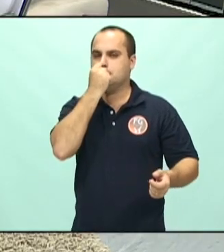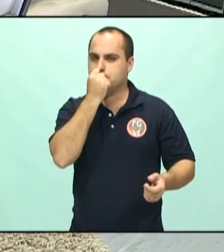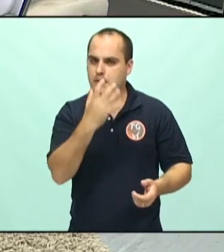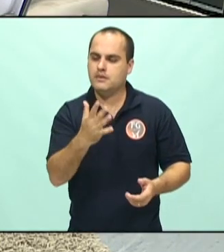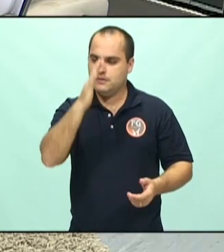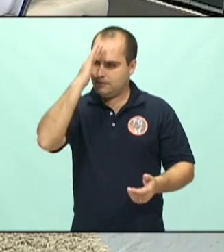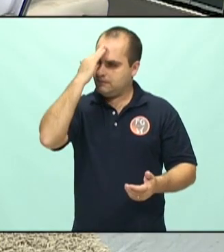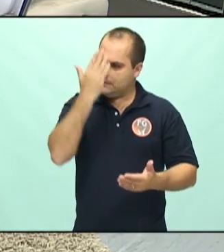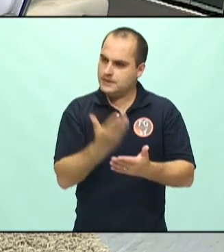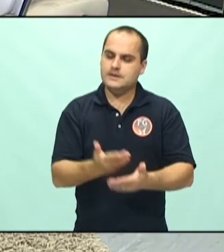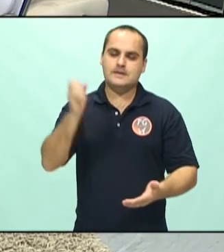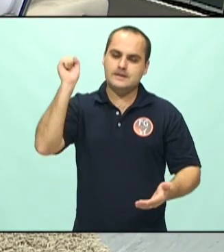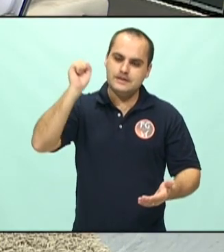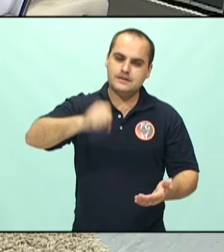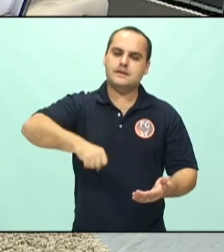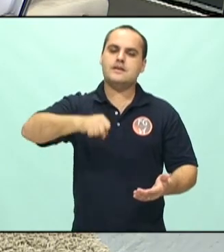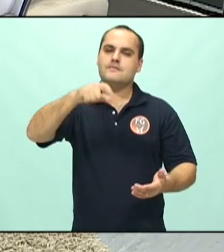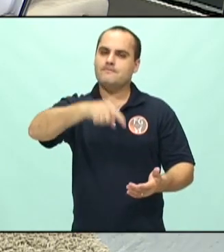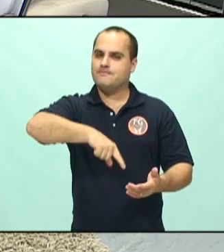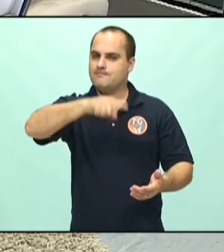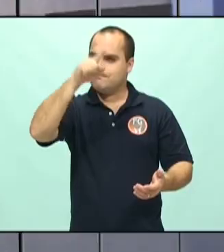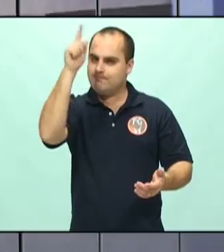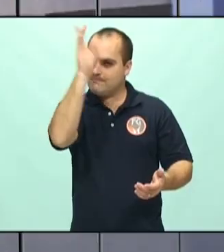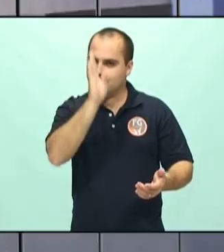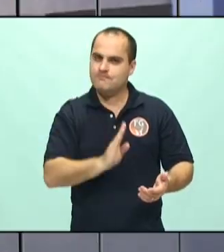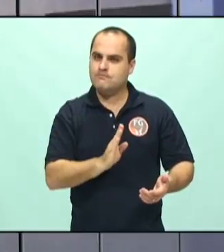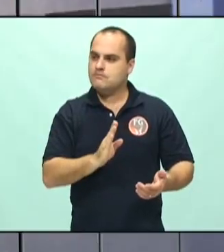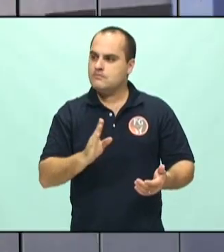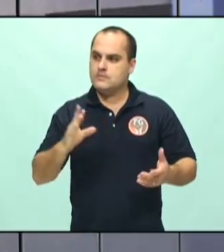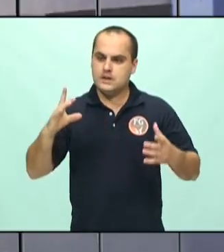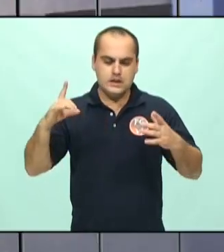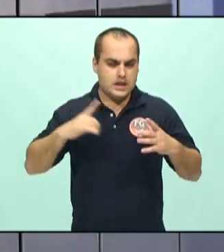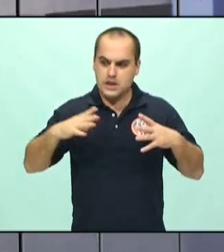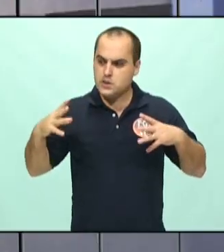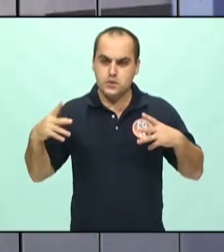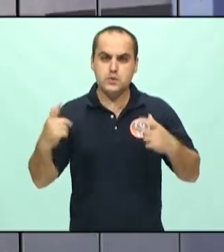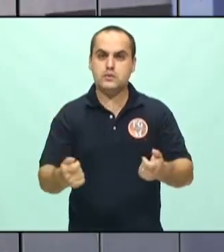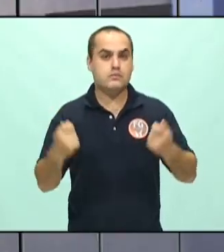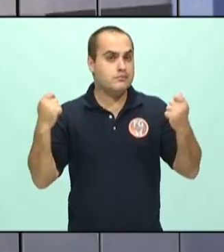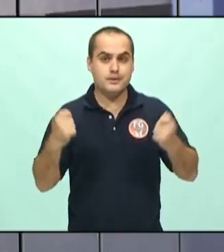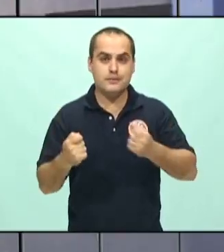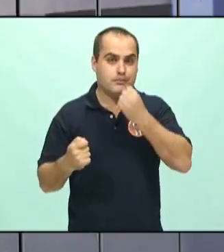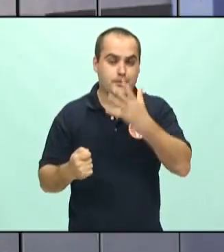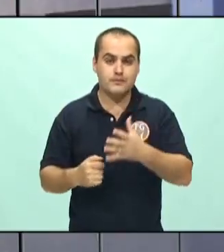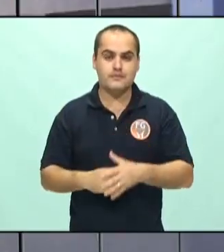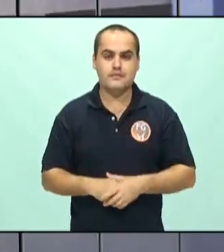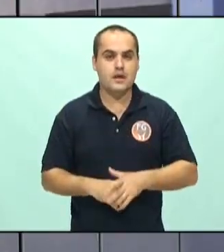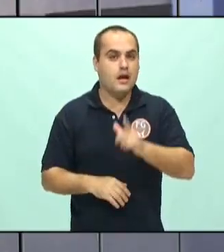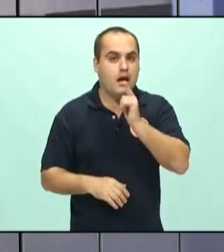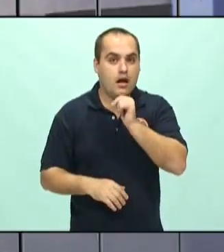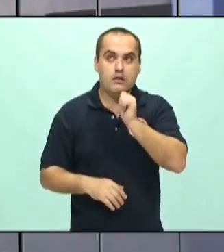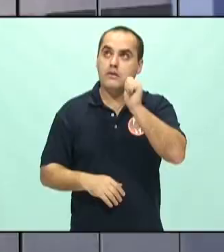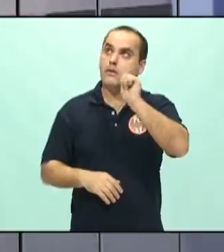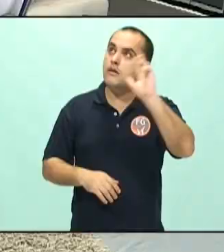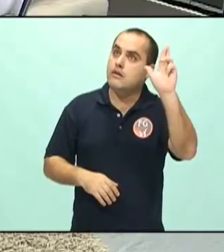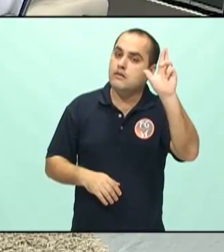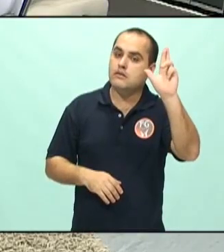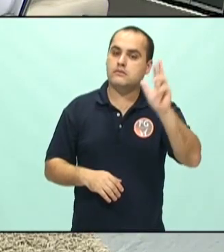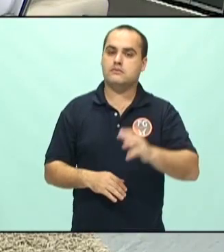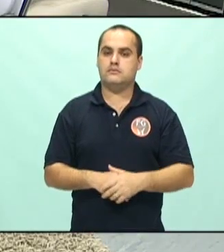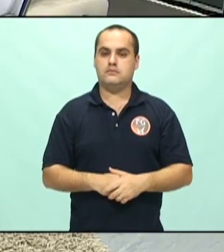disse neste país porque hoje nós temos tudo porque não ser bom né água a que